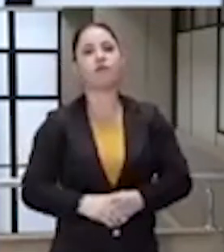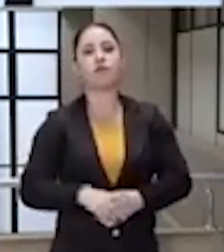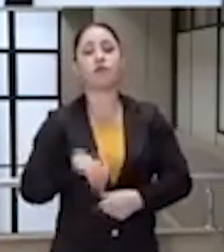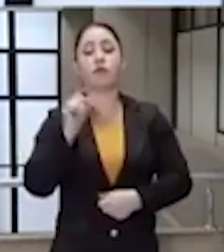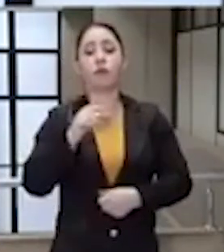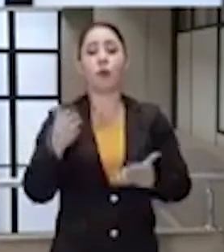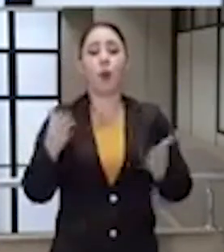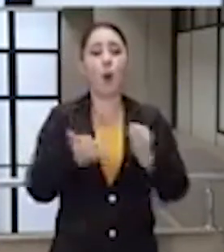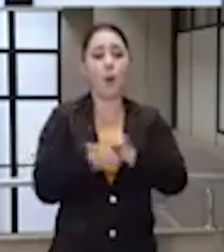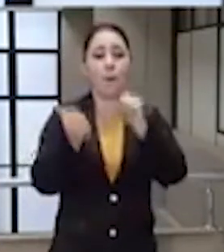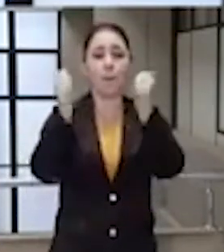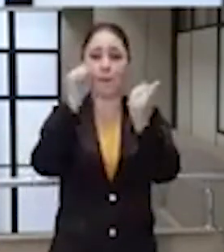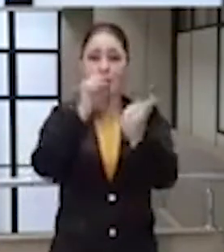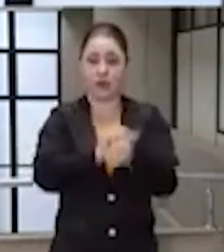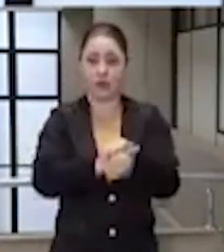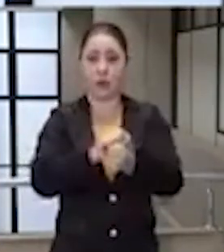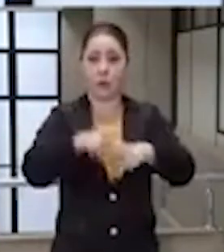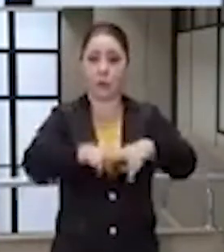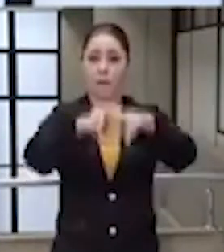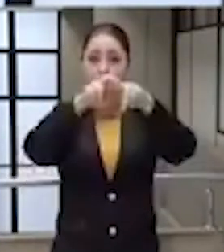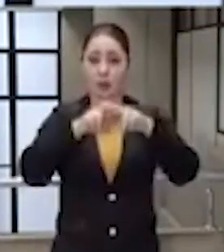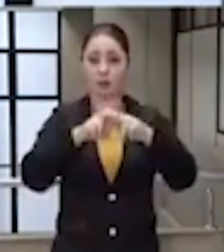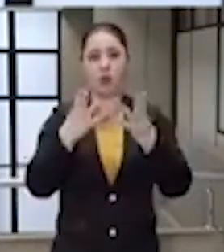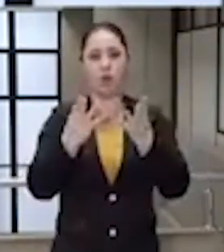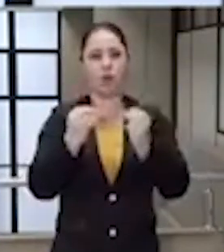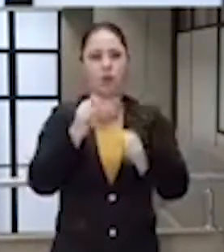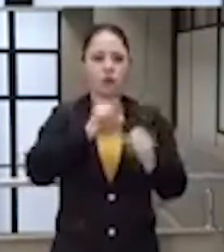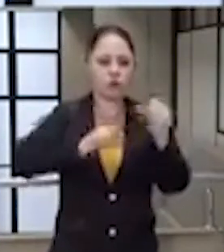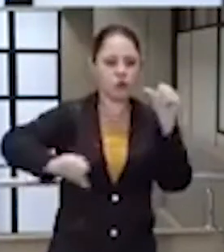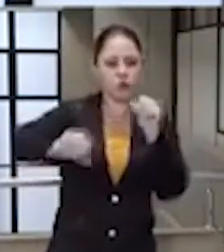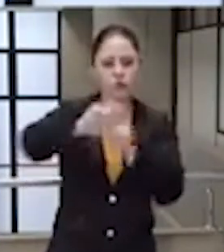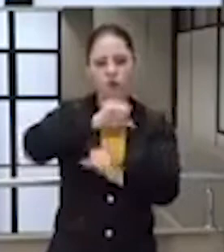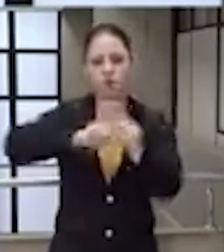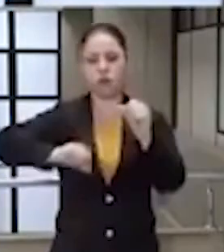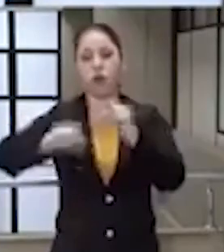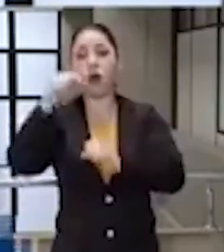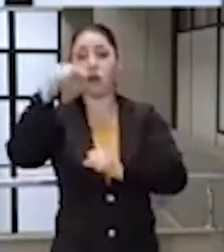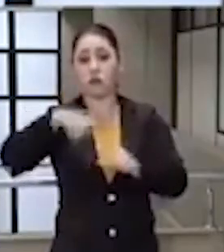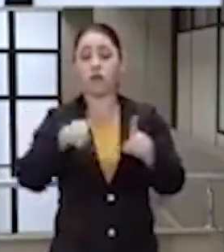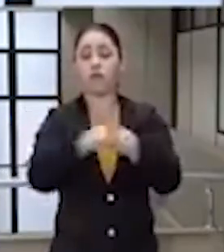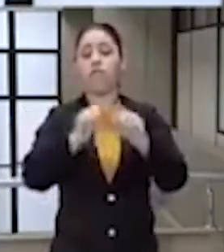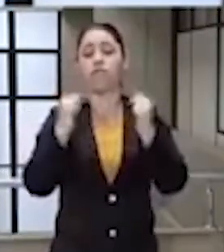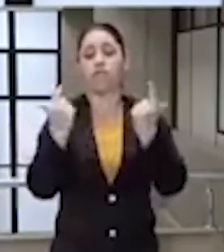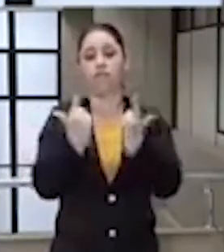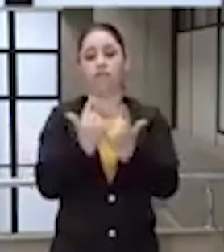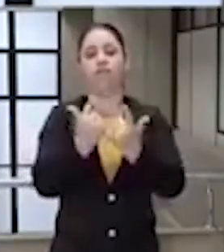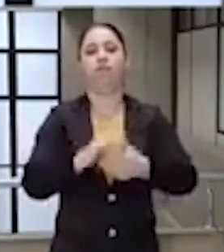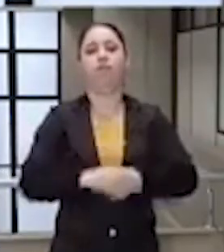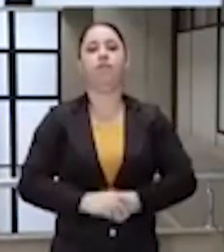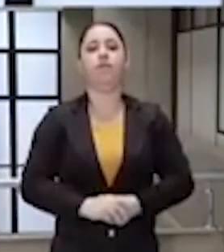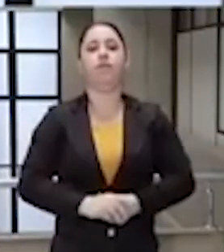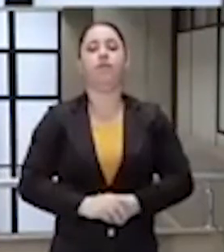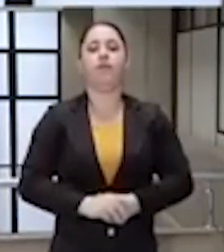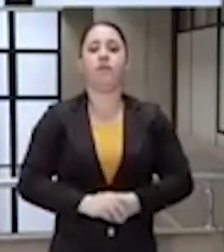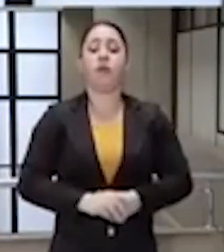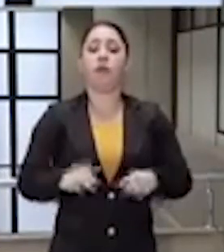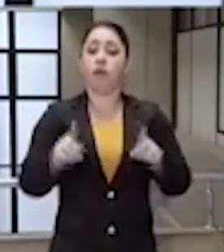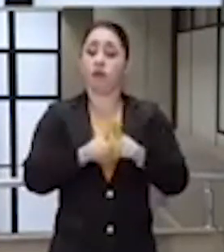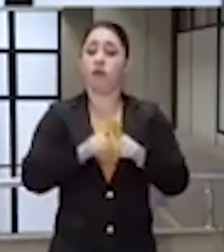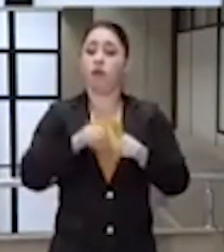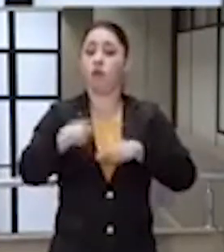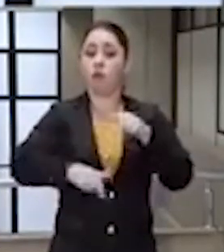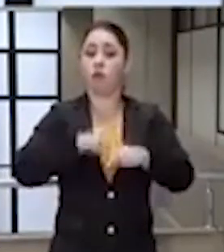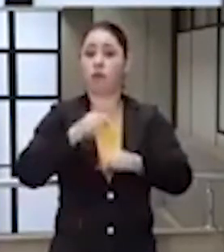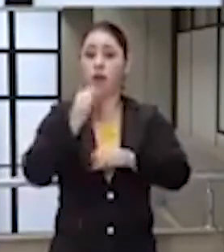aí num processo de adaptação, por isso várias mudanças estão sendo adotadas, inclusive aqui na Assembleia Legislativa. Ainda que os trabalhos